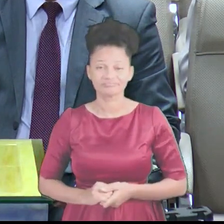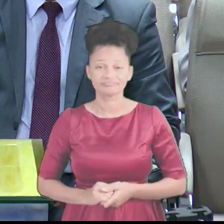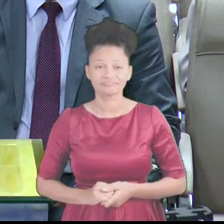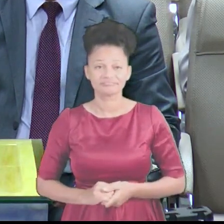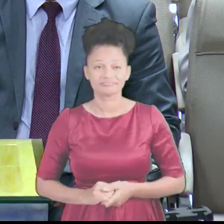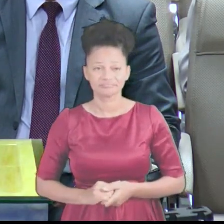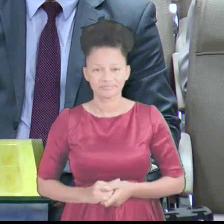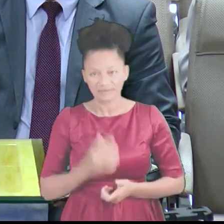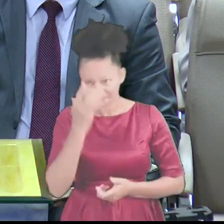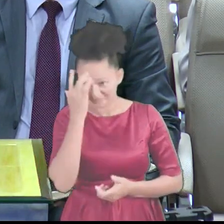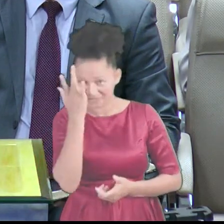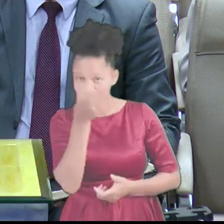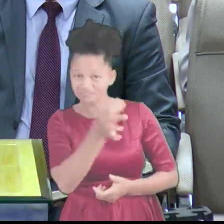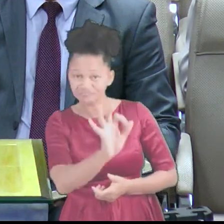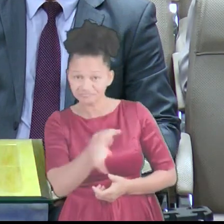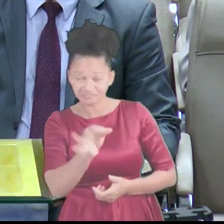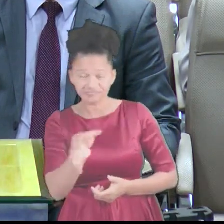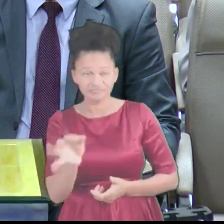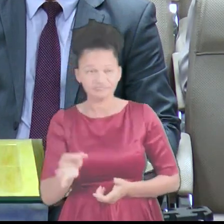É ou não é fácil?